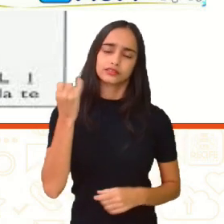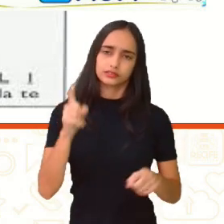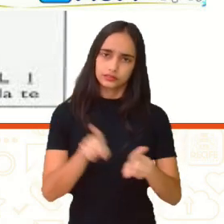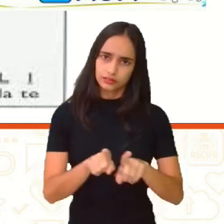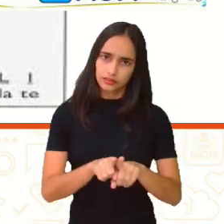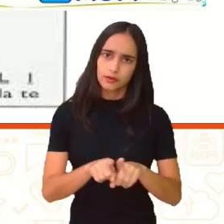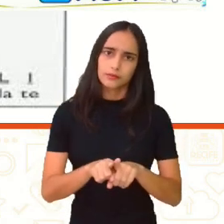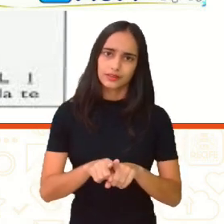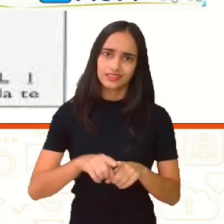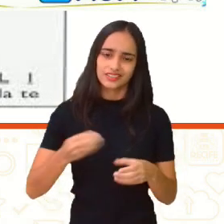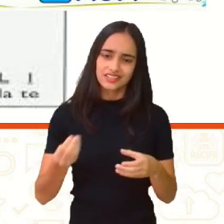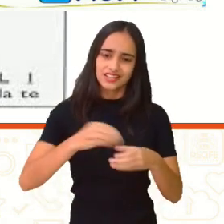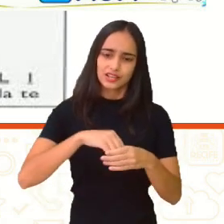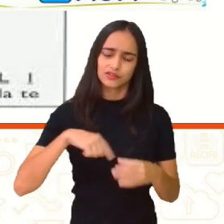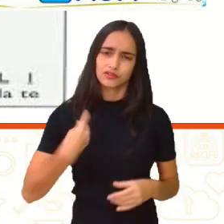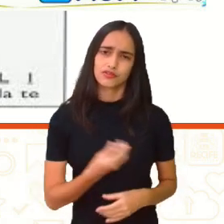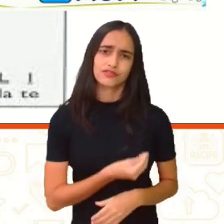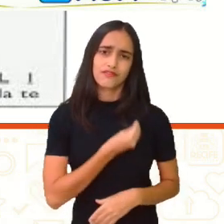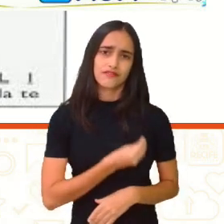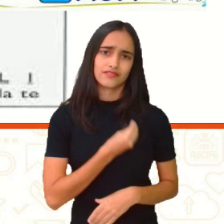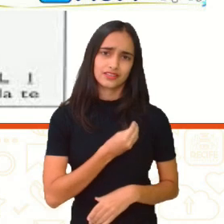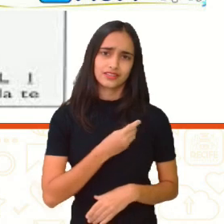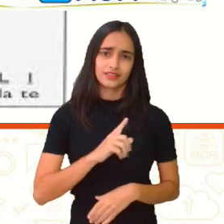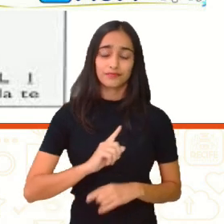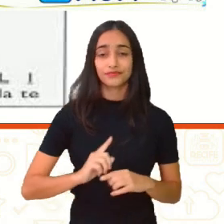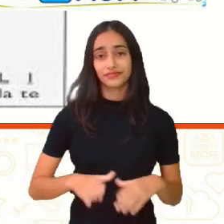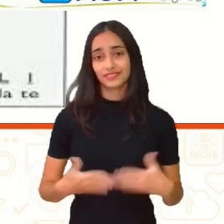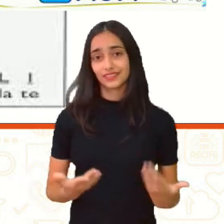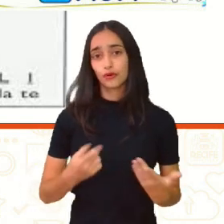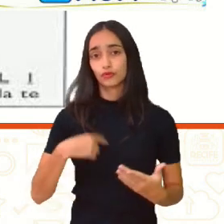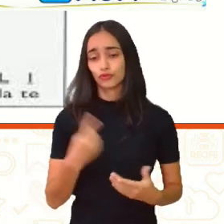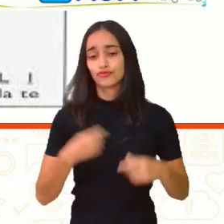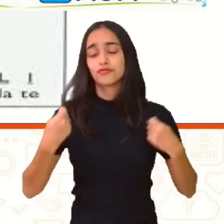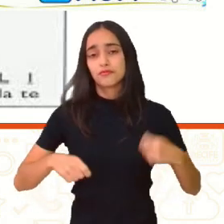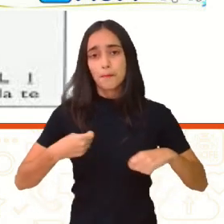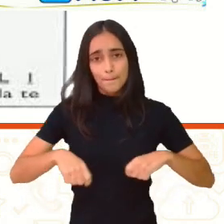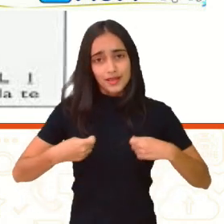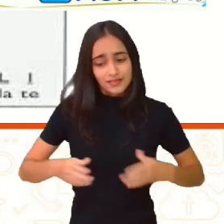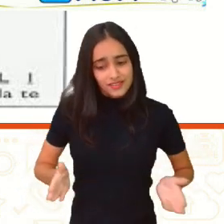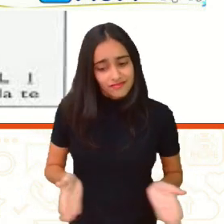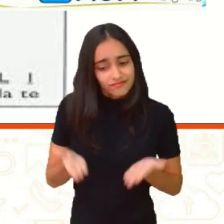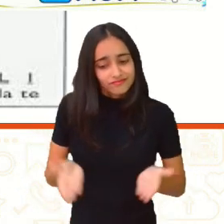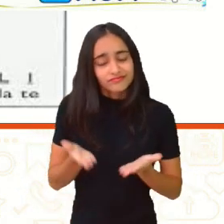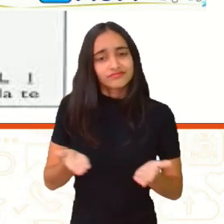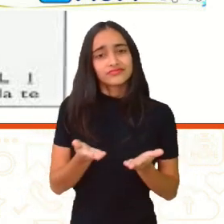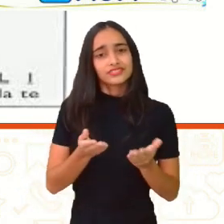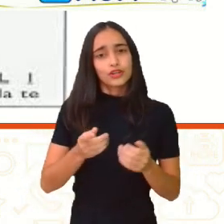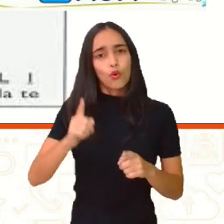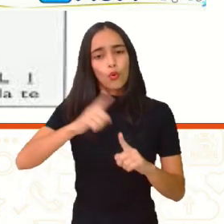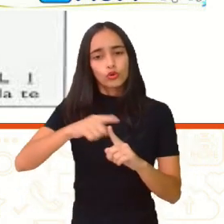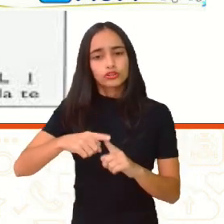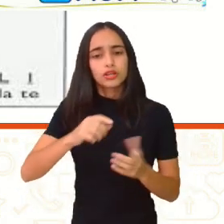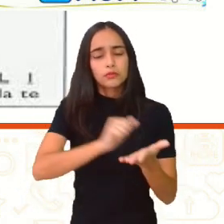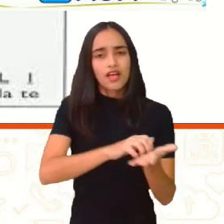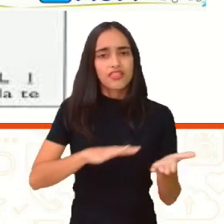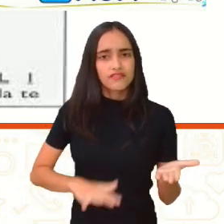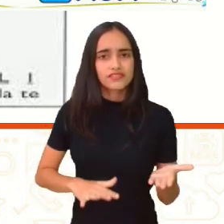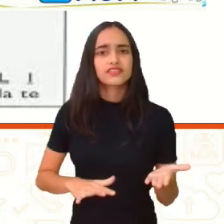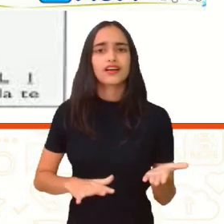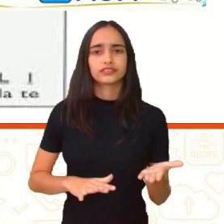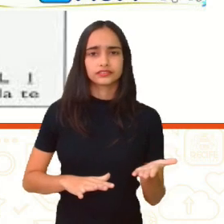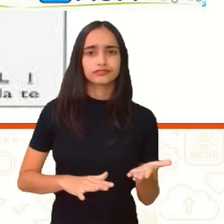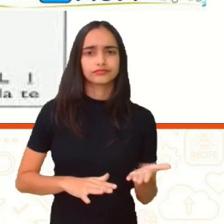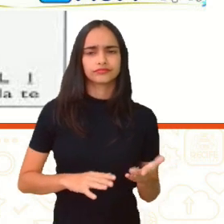que faz parte da nossa vida. Então, a gente precisa estimular esse tipo de atividade, de pauta sonora, de